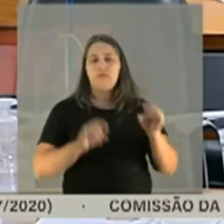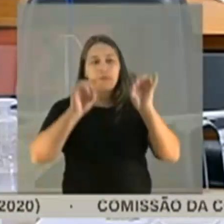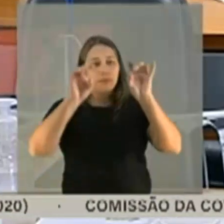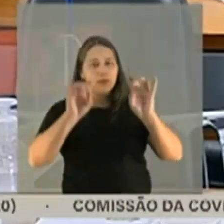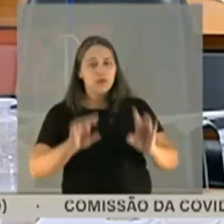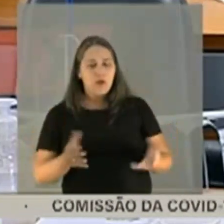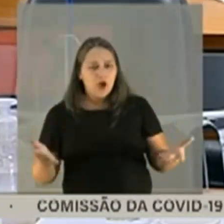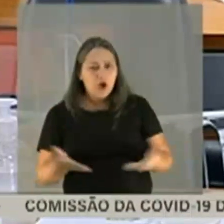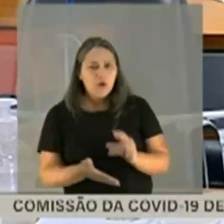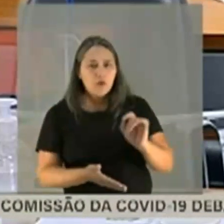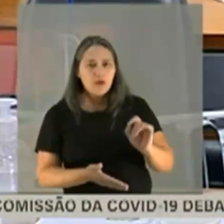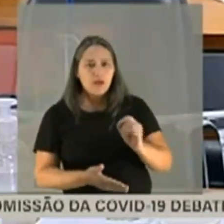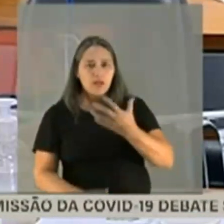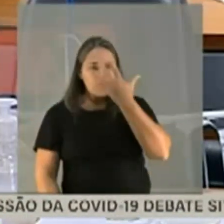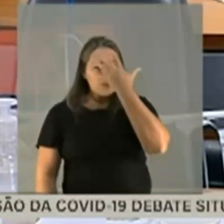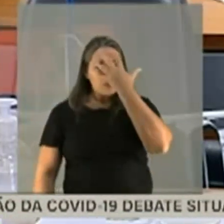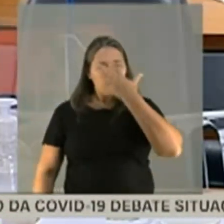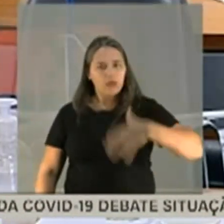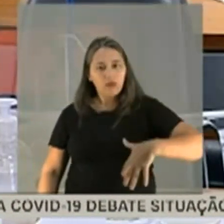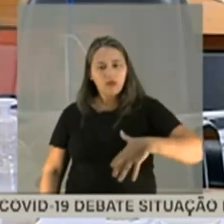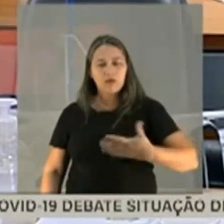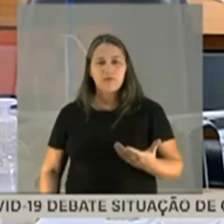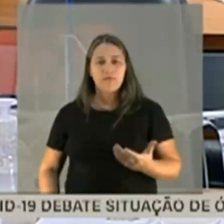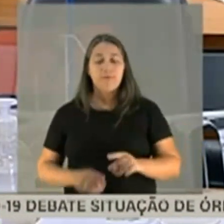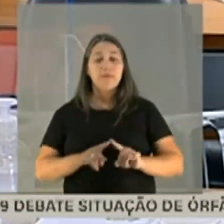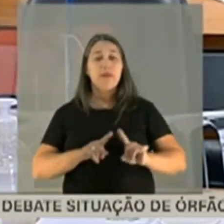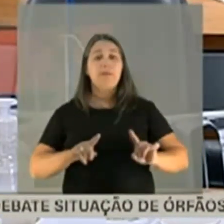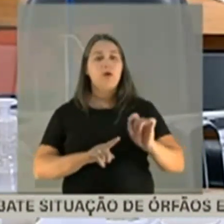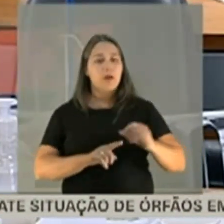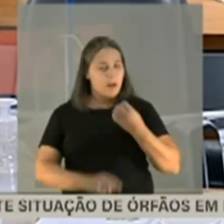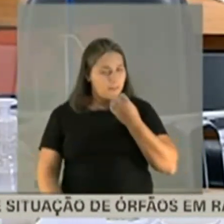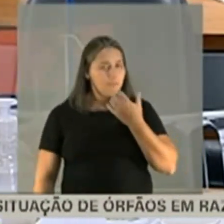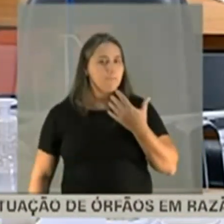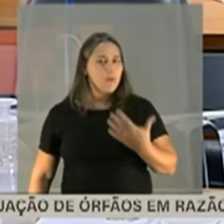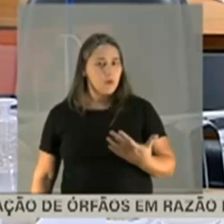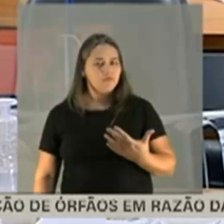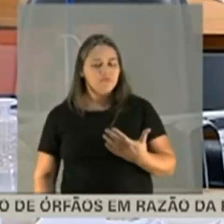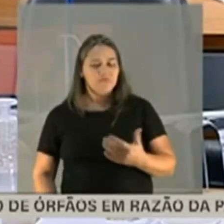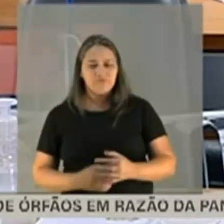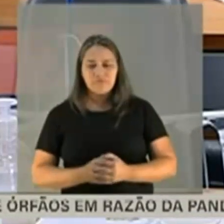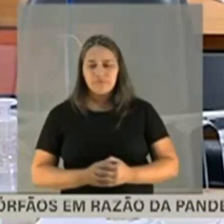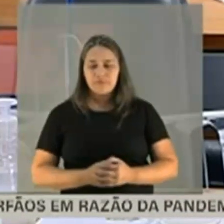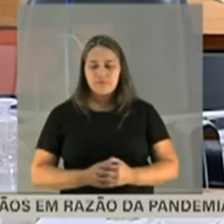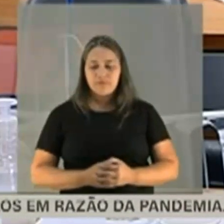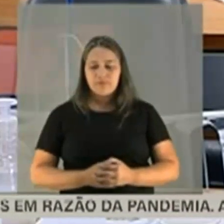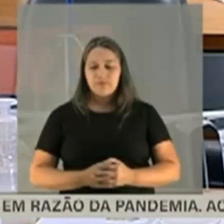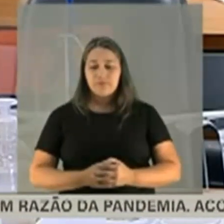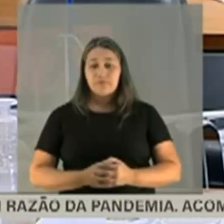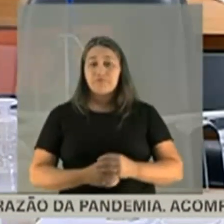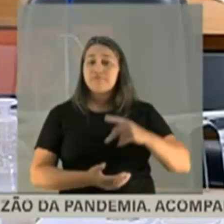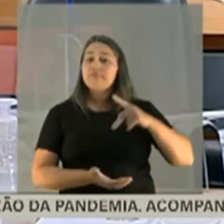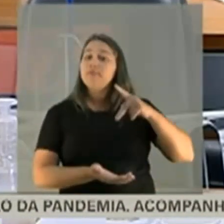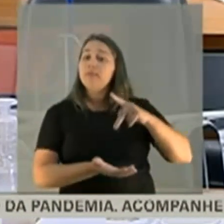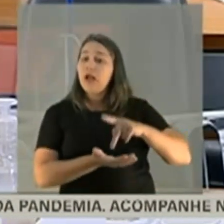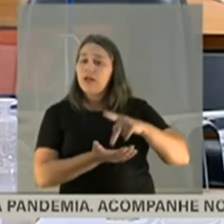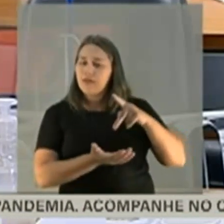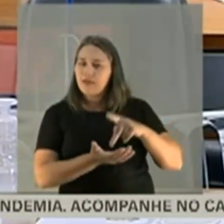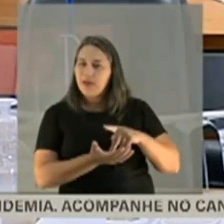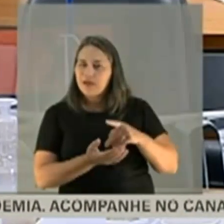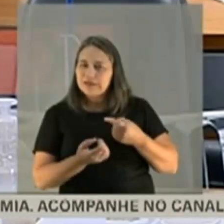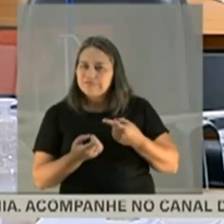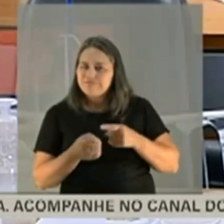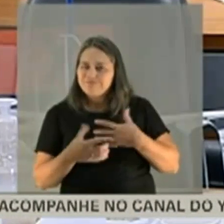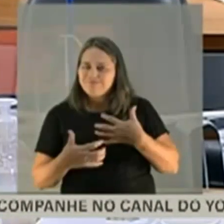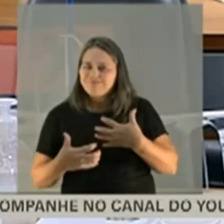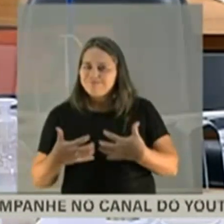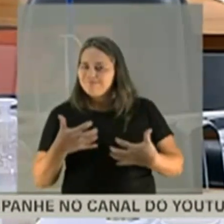máscara. Caiu a máscara. Mas isso é muito bom. É muito bom. A verdade incomoda.